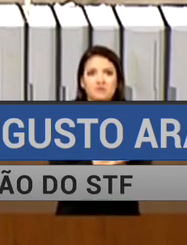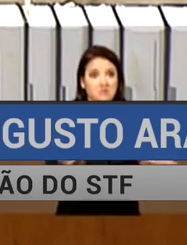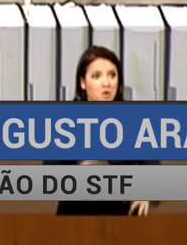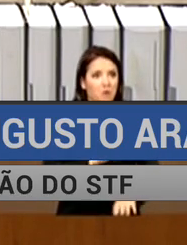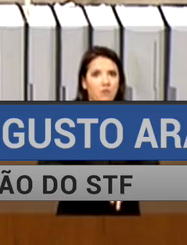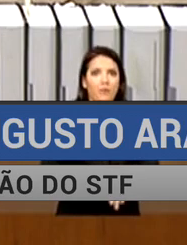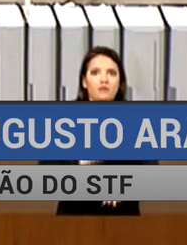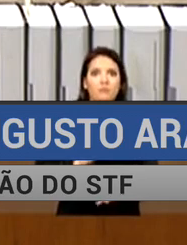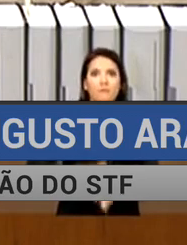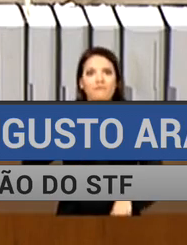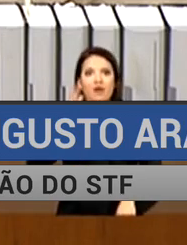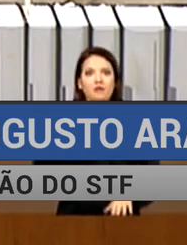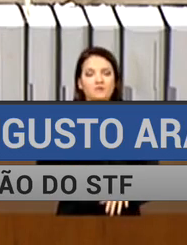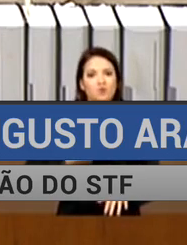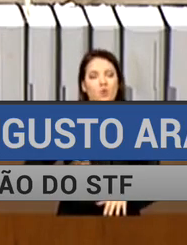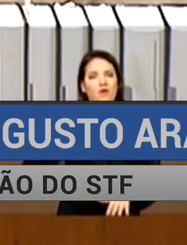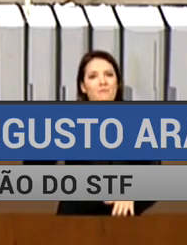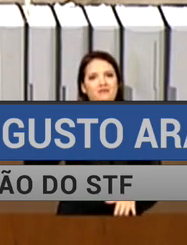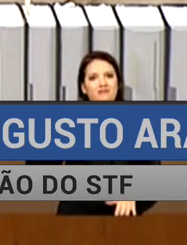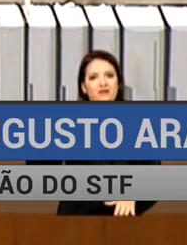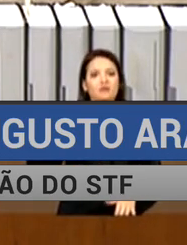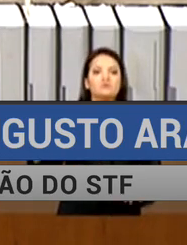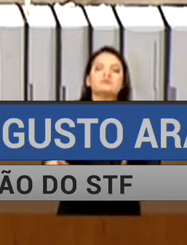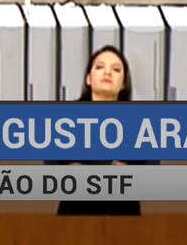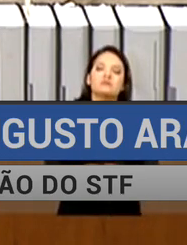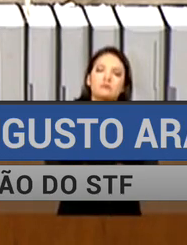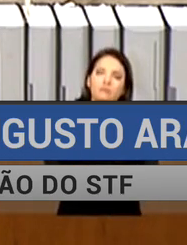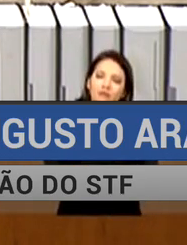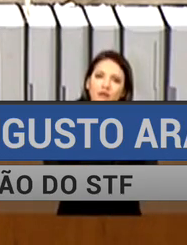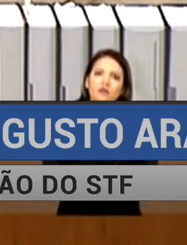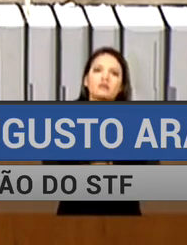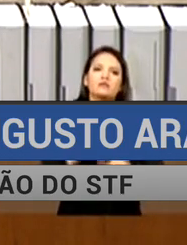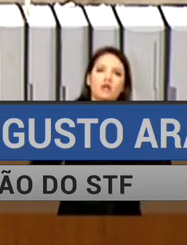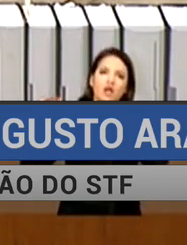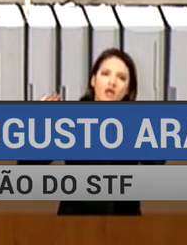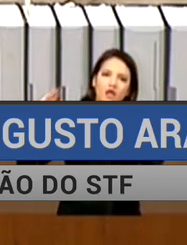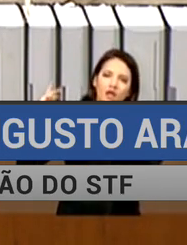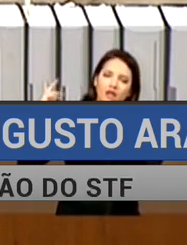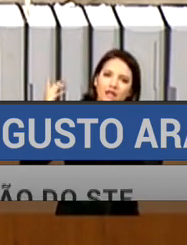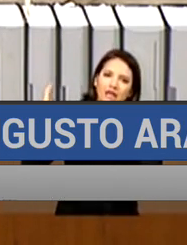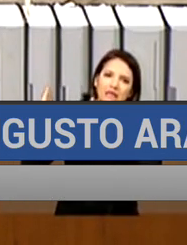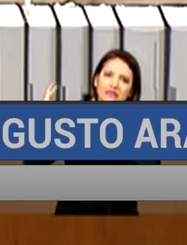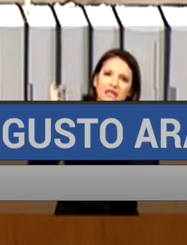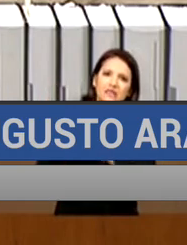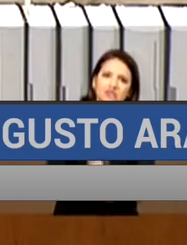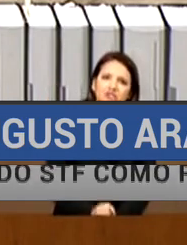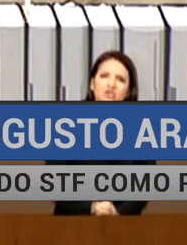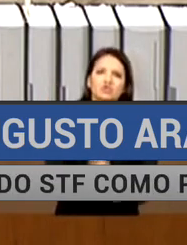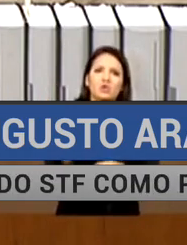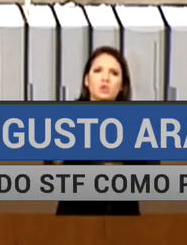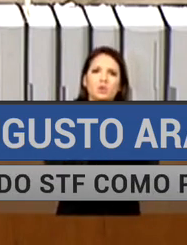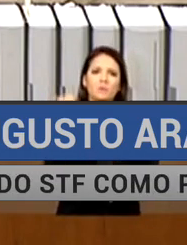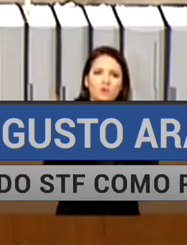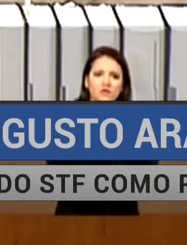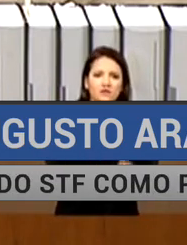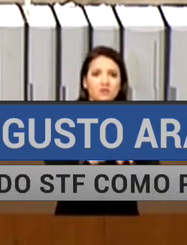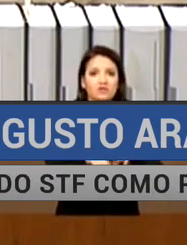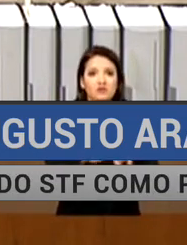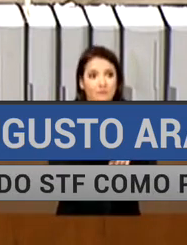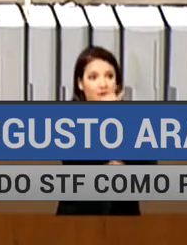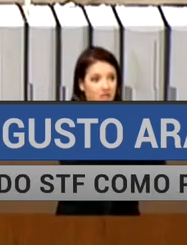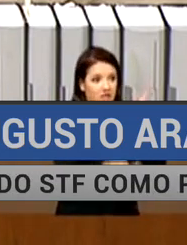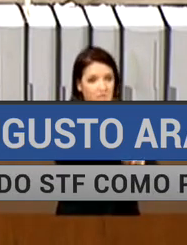das instituições têm existência e trajetória autônomos em relação às trajetórias individuais das pessoas que as compõem